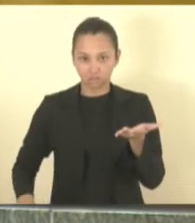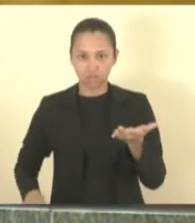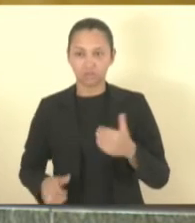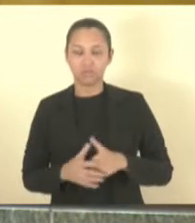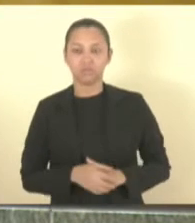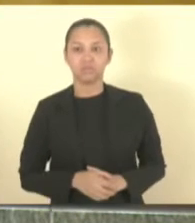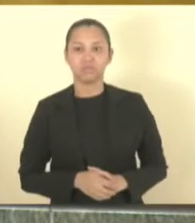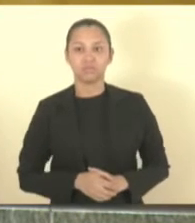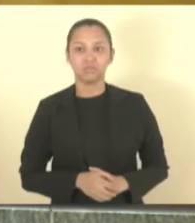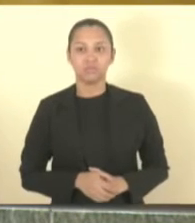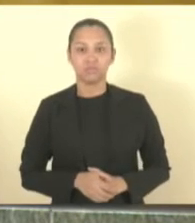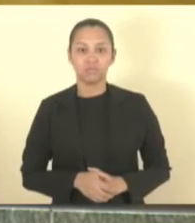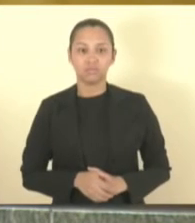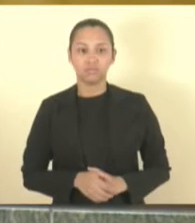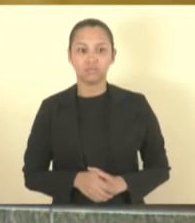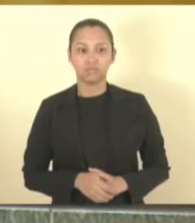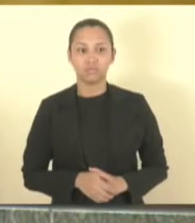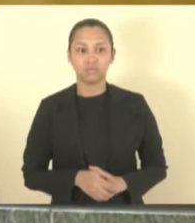autógrafos.